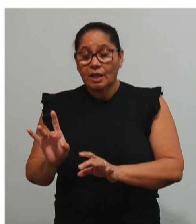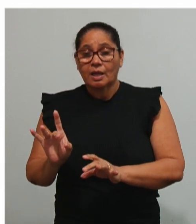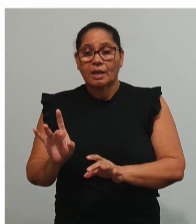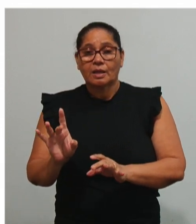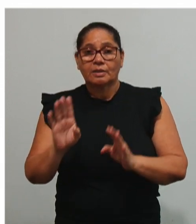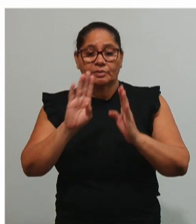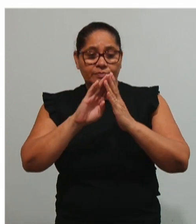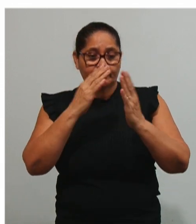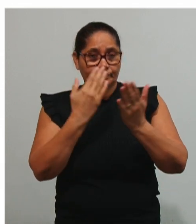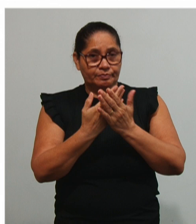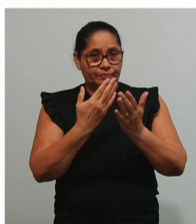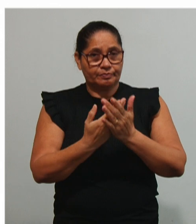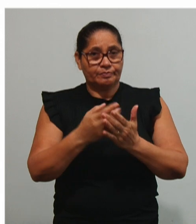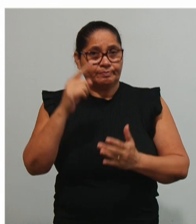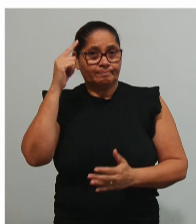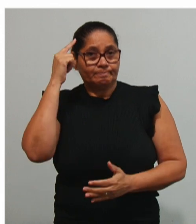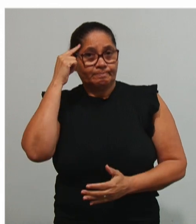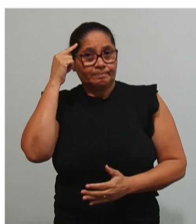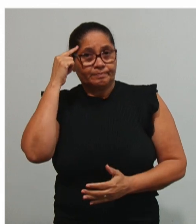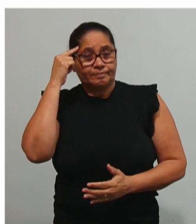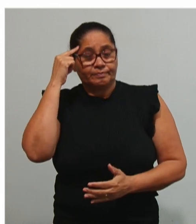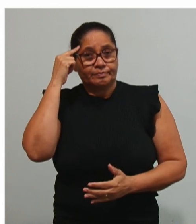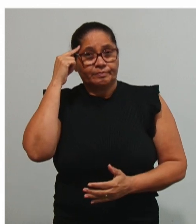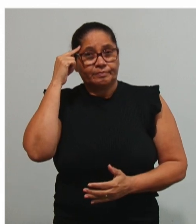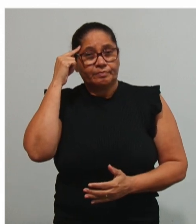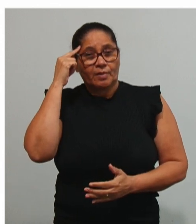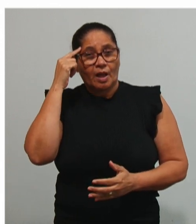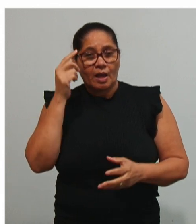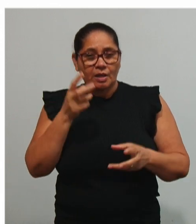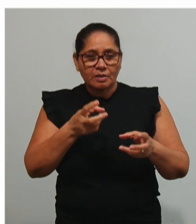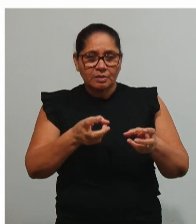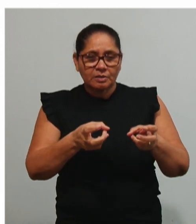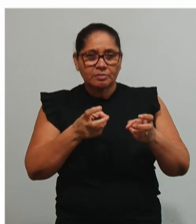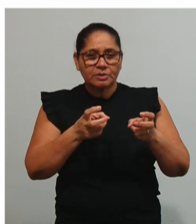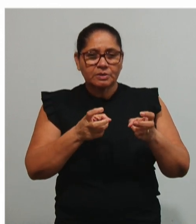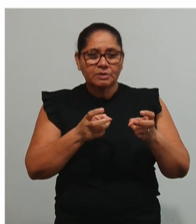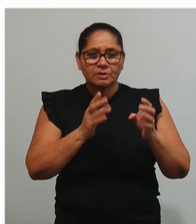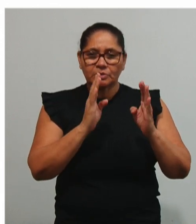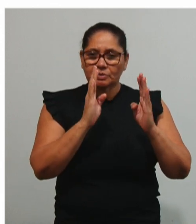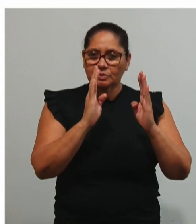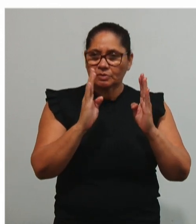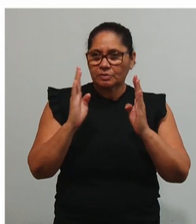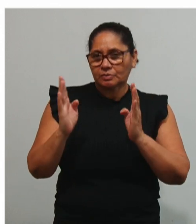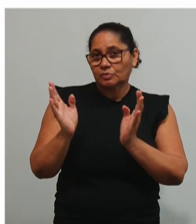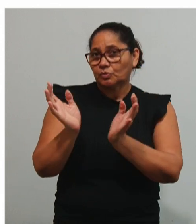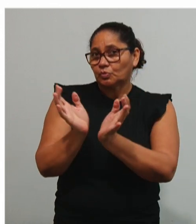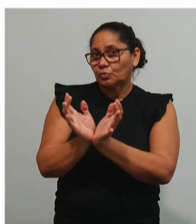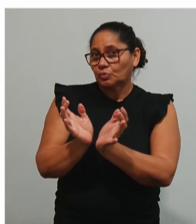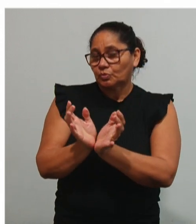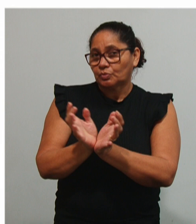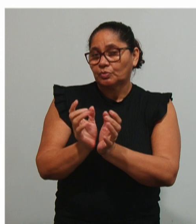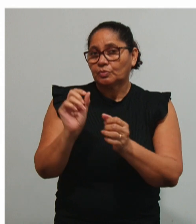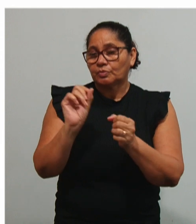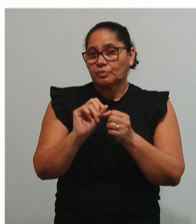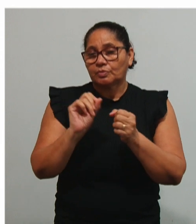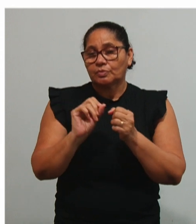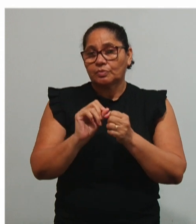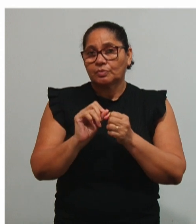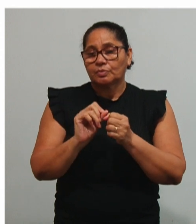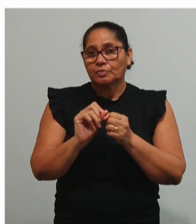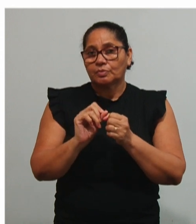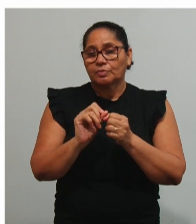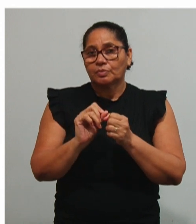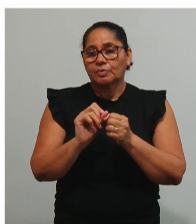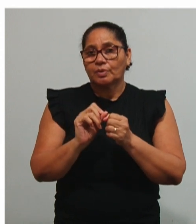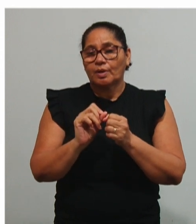de pensamento, né? E aí a gente percebe nessa separação de grupos realizada pelo